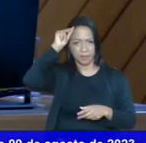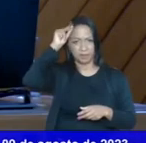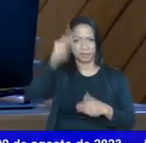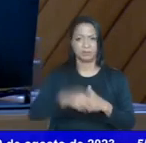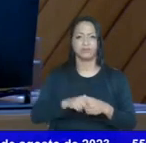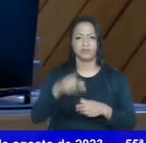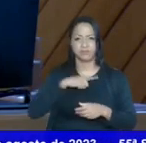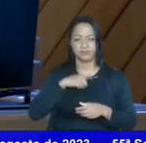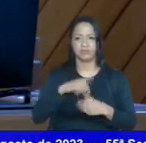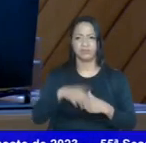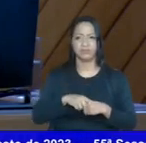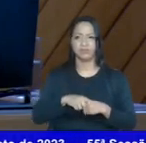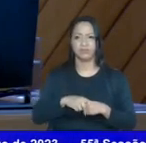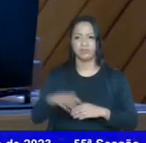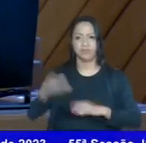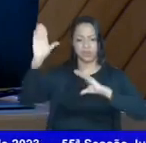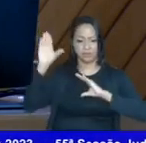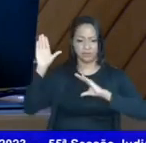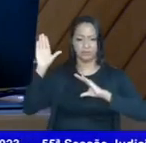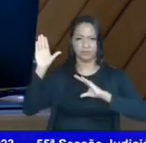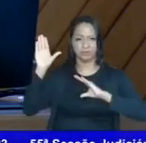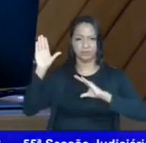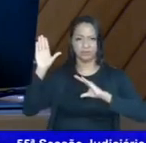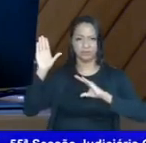Veja, o candidato, ele